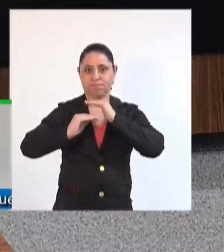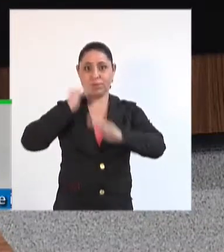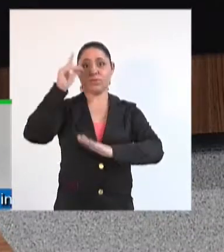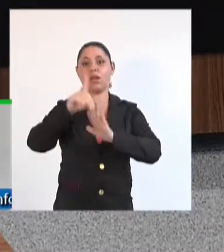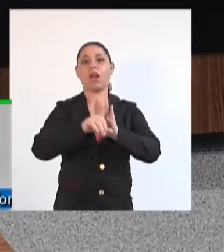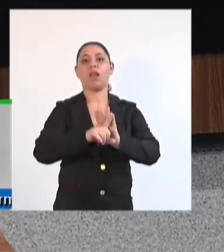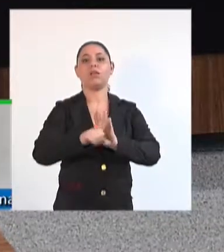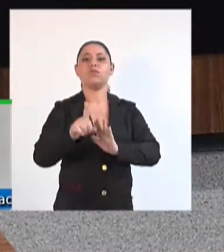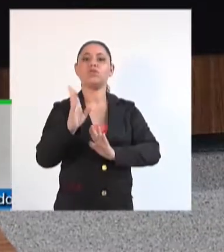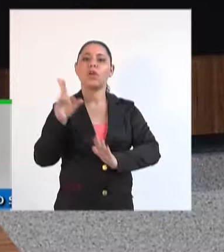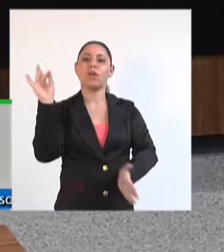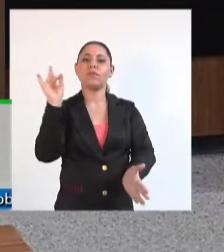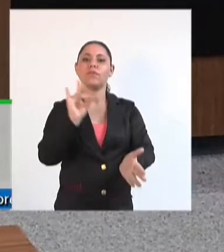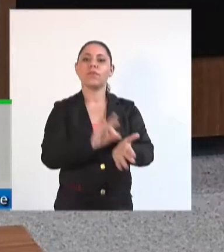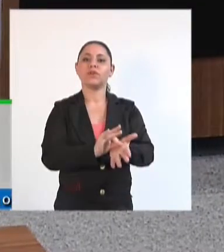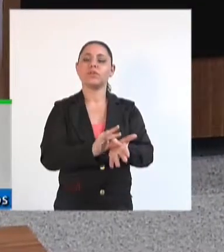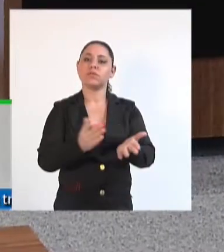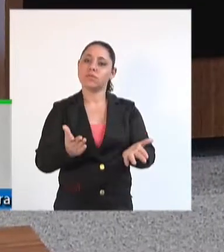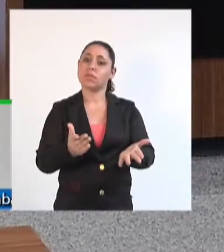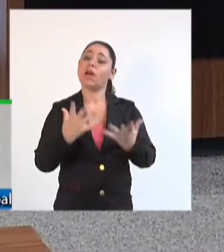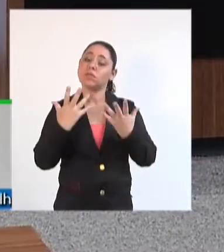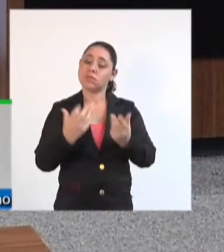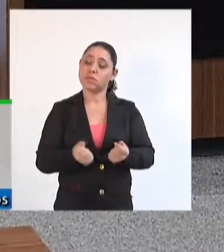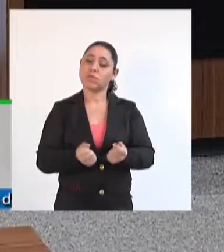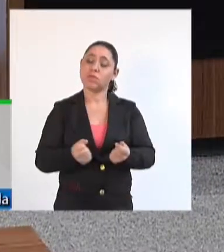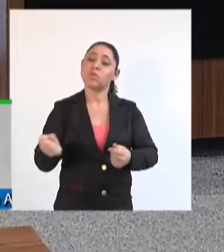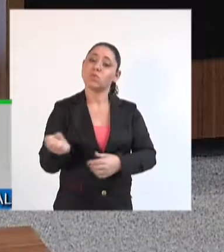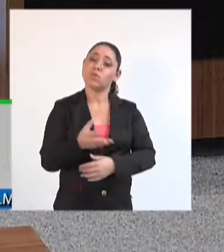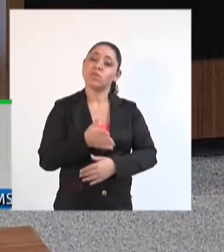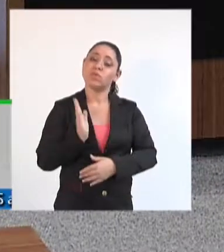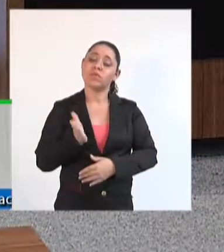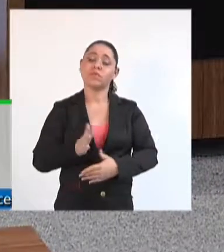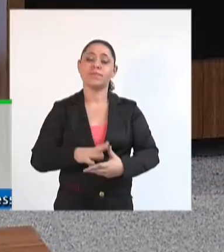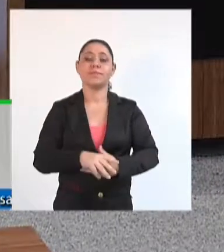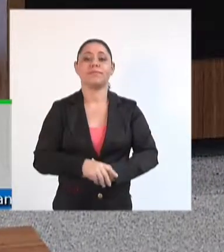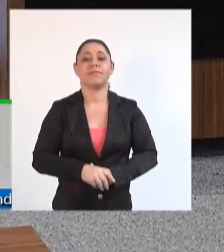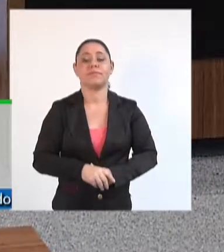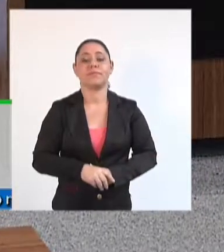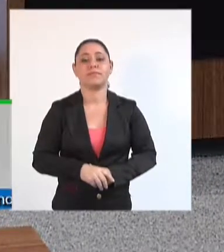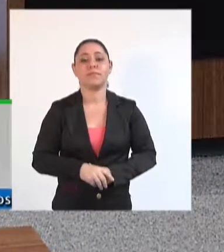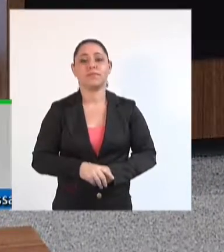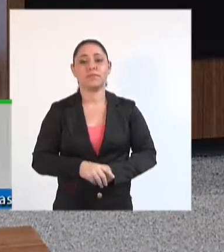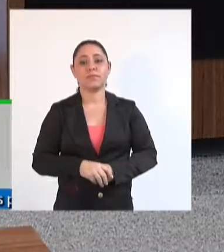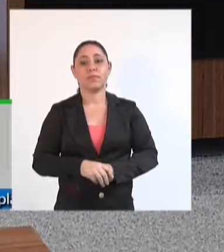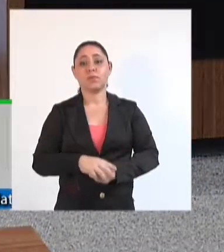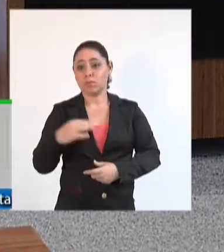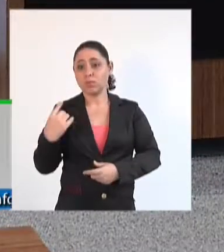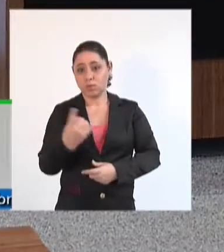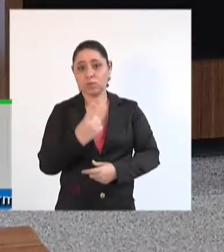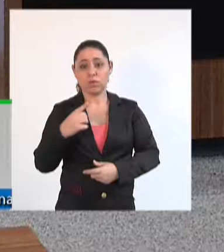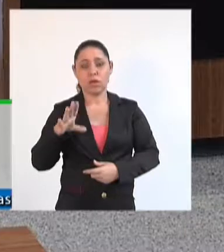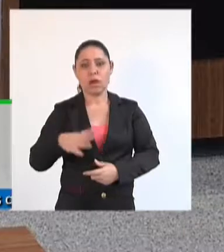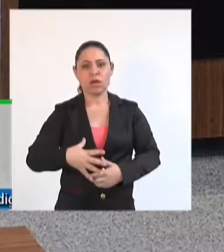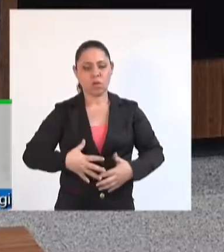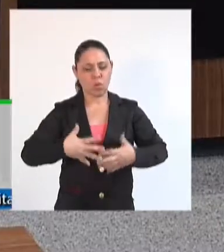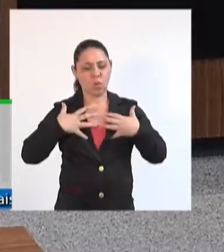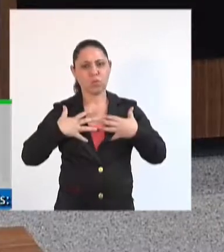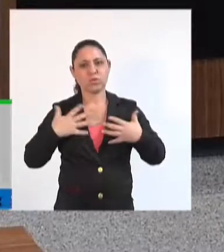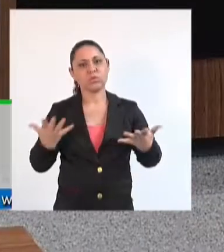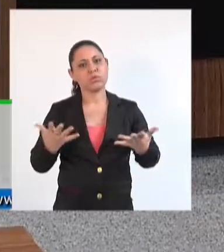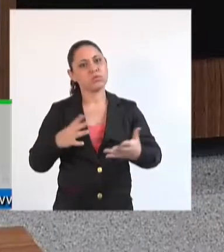que já são reconhecidas, já são inovadoras. Então, isso para nós é motivo de